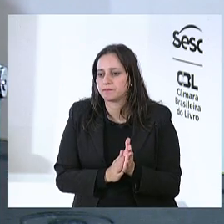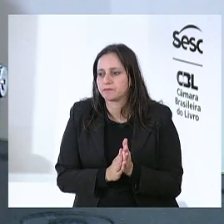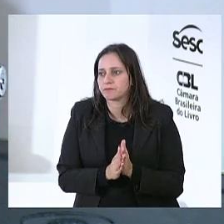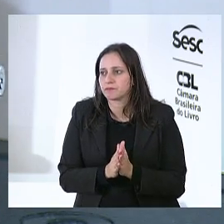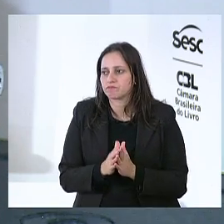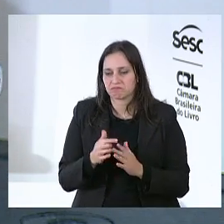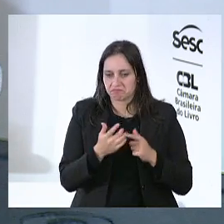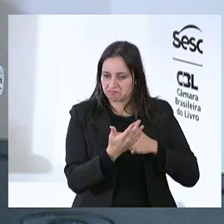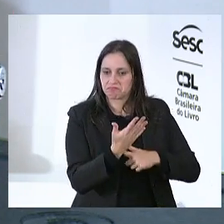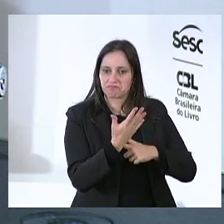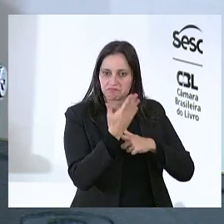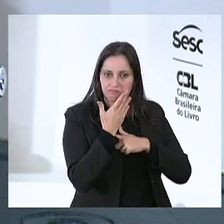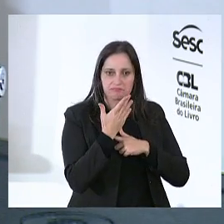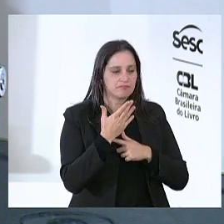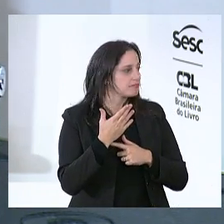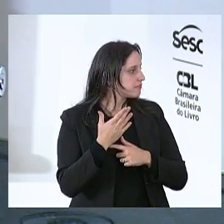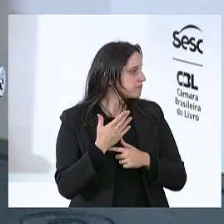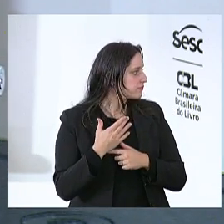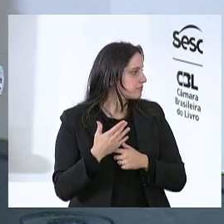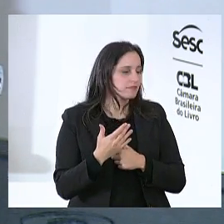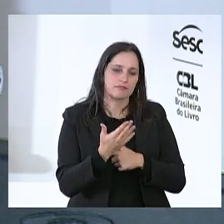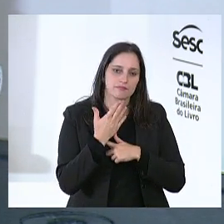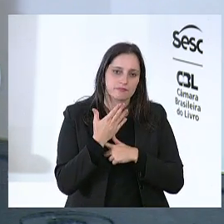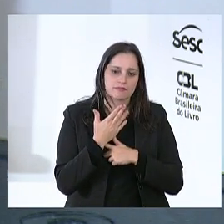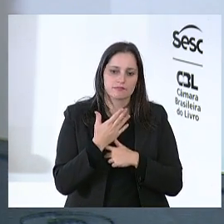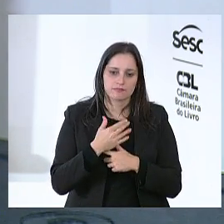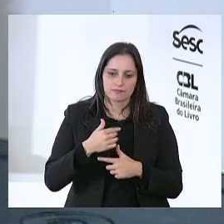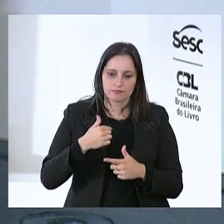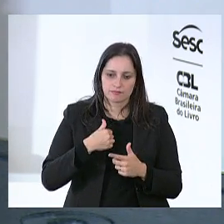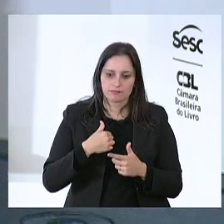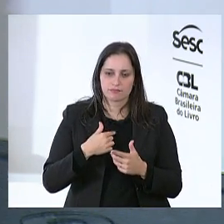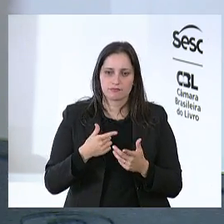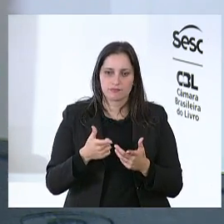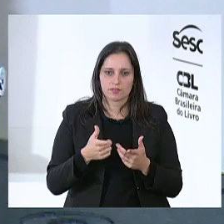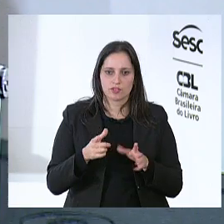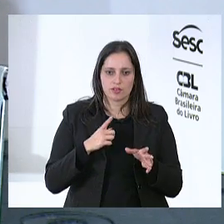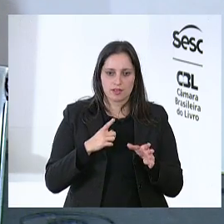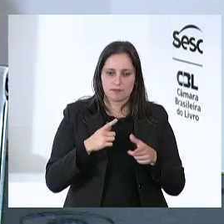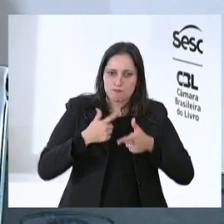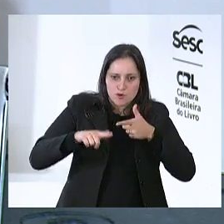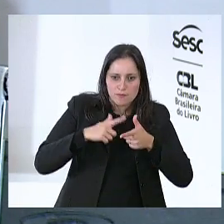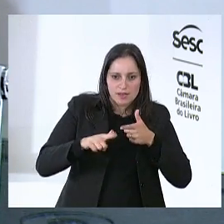O que me ajudou muito, digamos, a relativizar problemas, né?